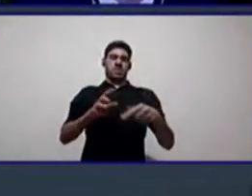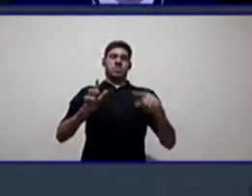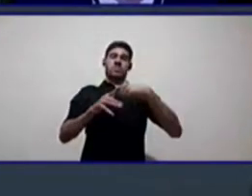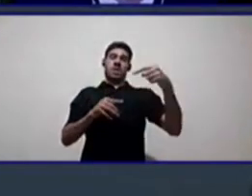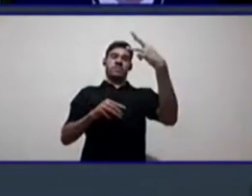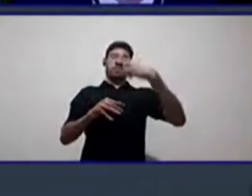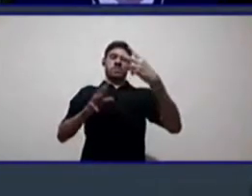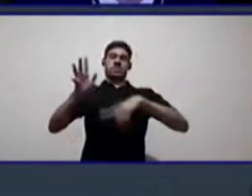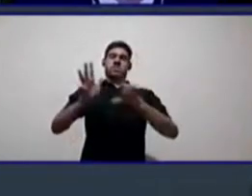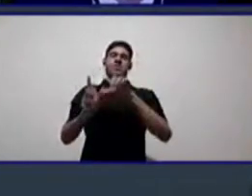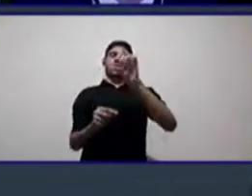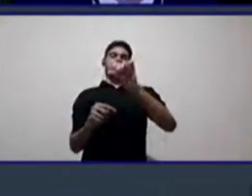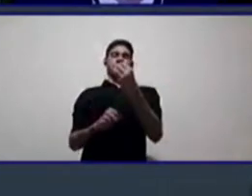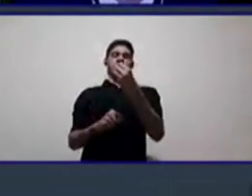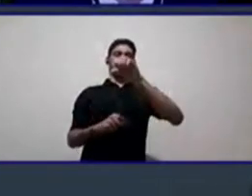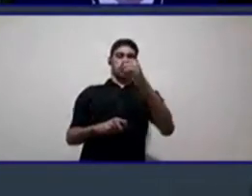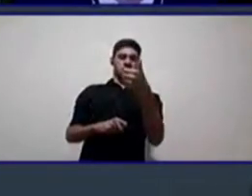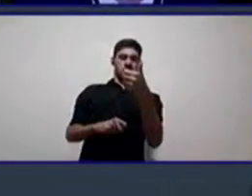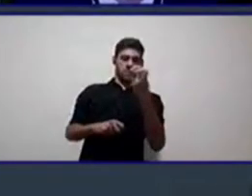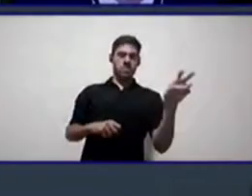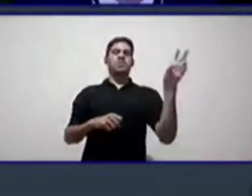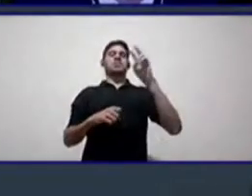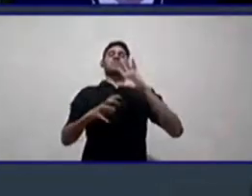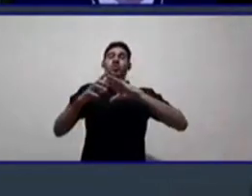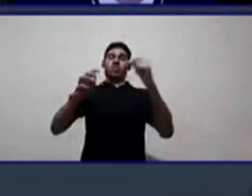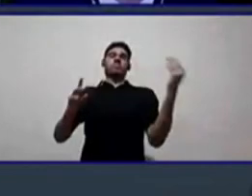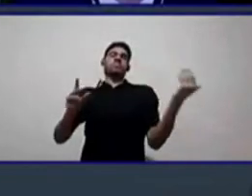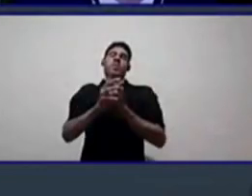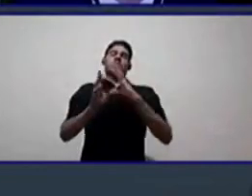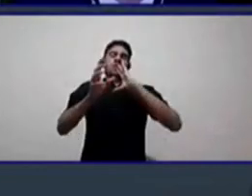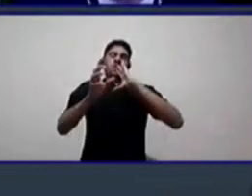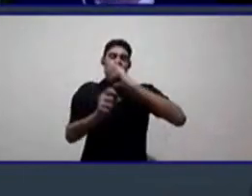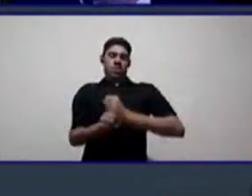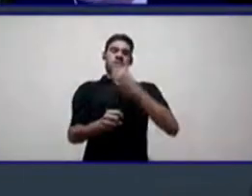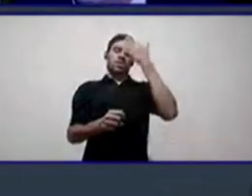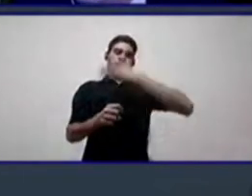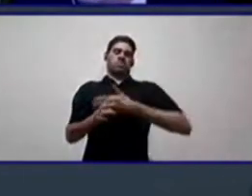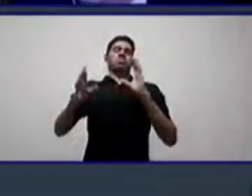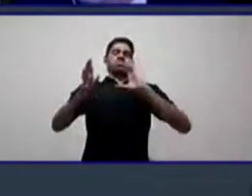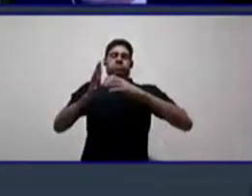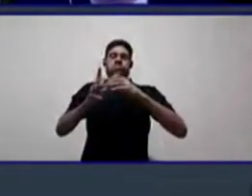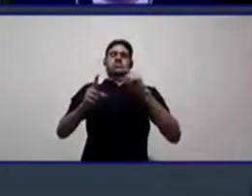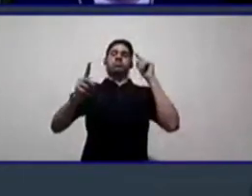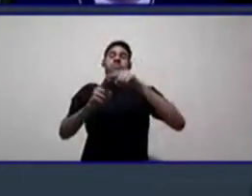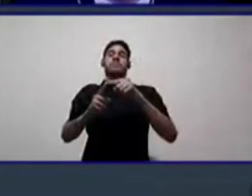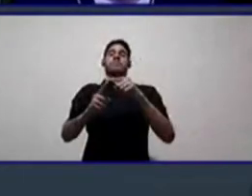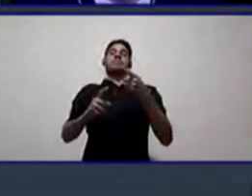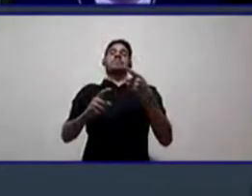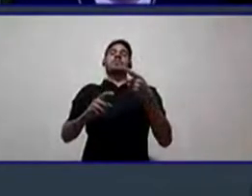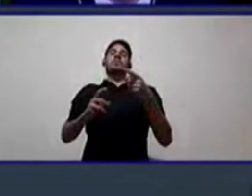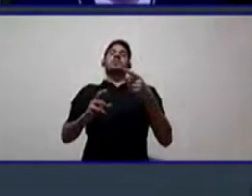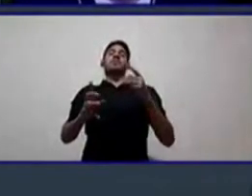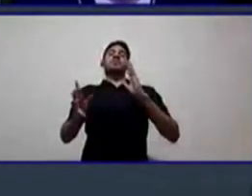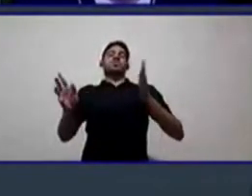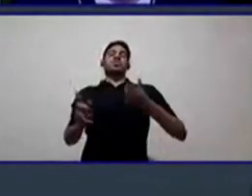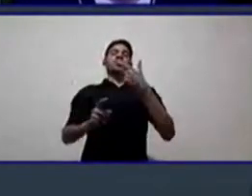Lei 9.096/95, para todos os processos de prestação de contas de partidos políticos referente ao exercício financeiro de